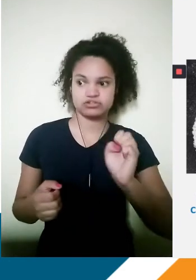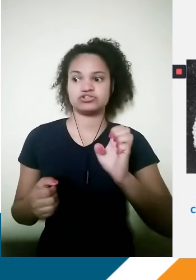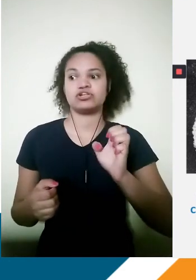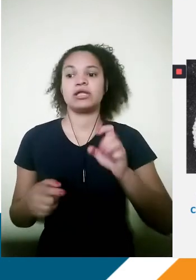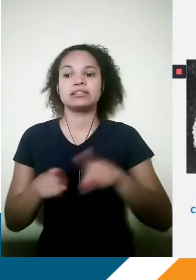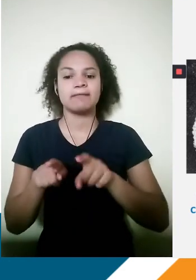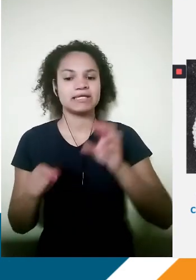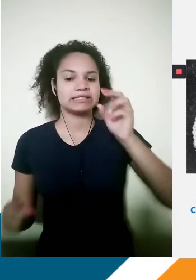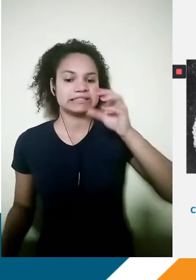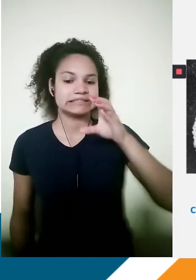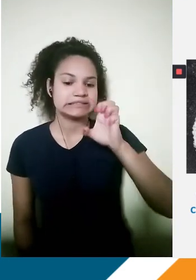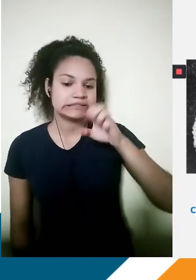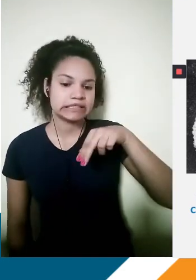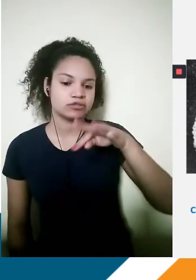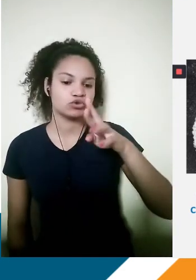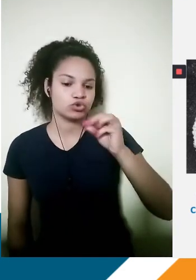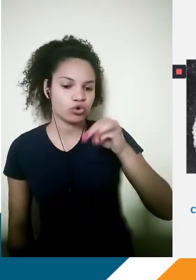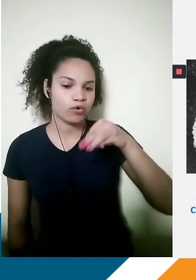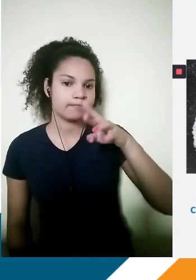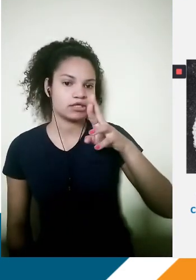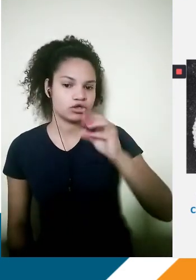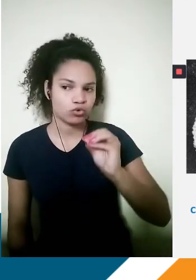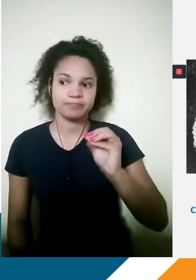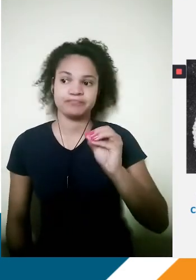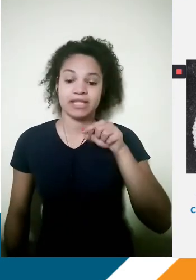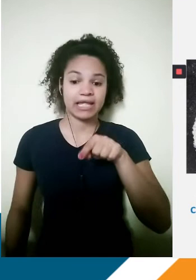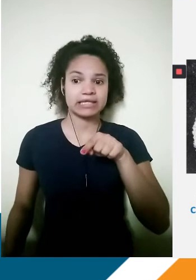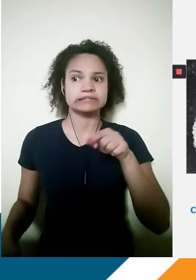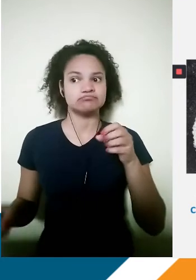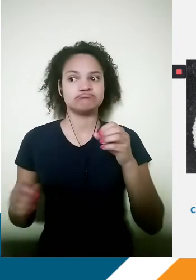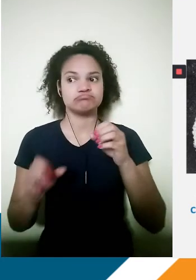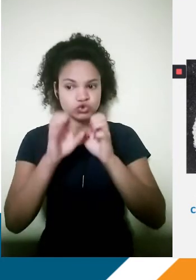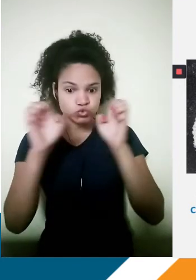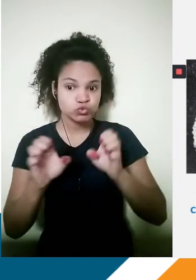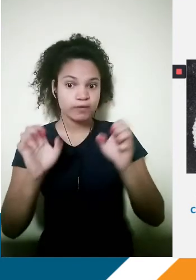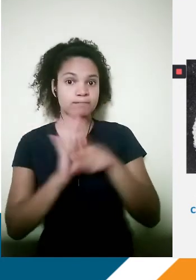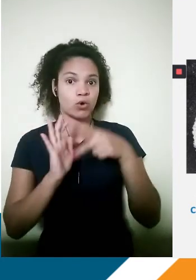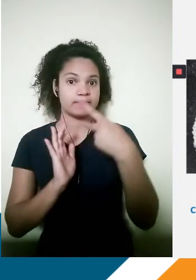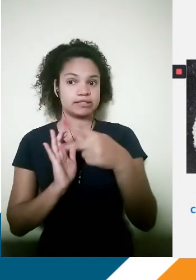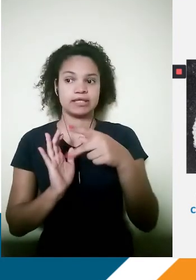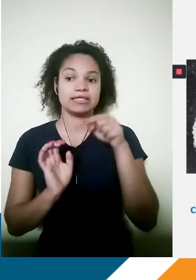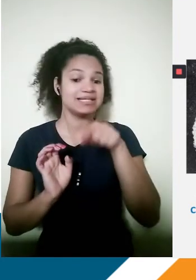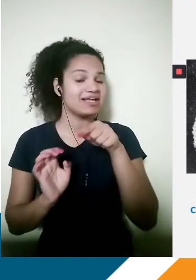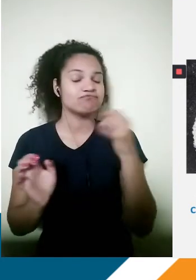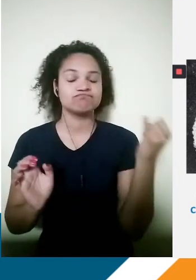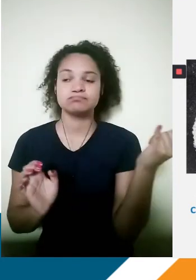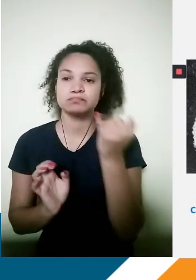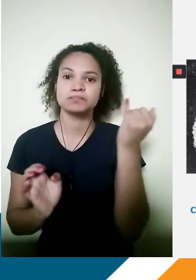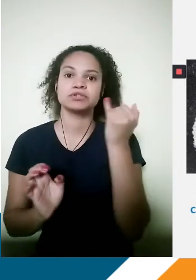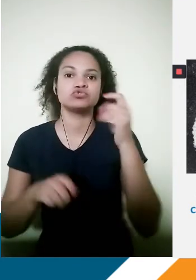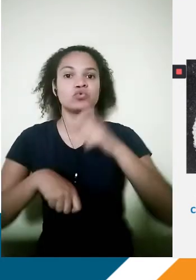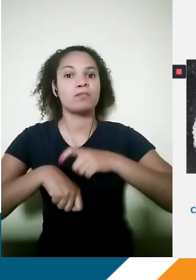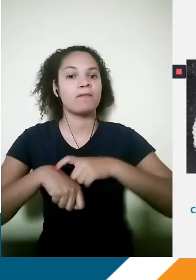são estruturas que compõem o cromossomo, que constroem o cromossomo, que são fundamentais nos processos de